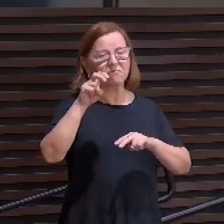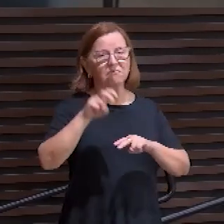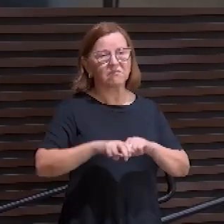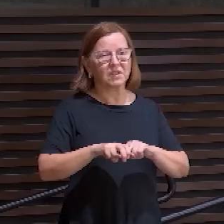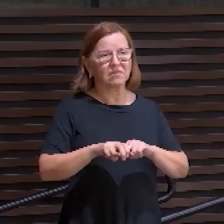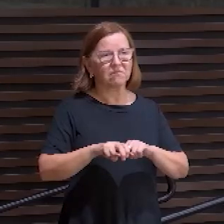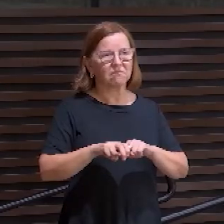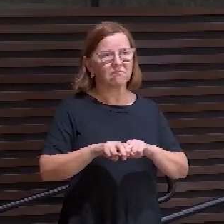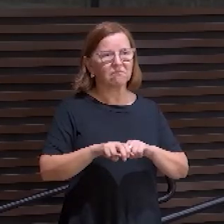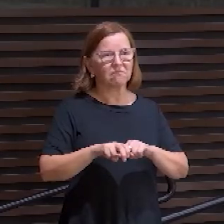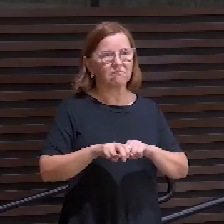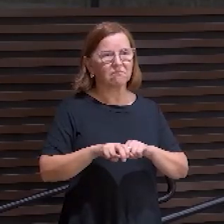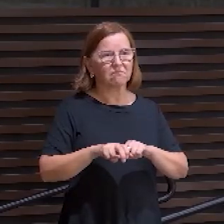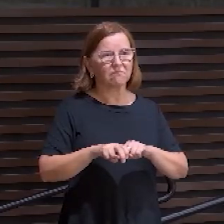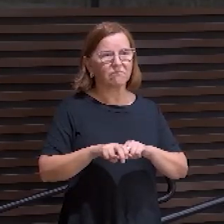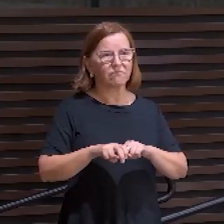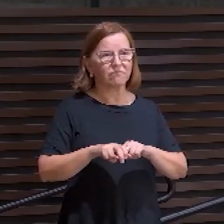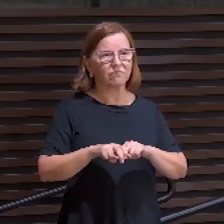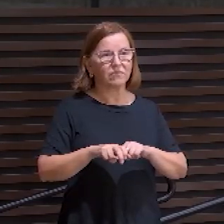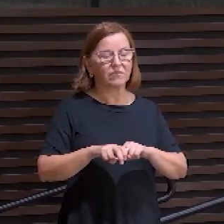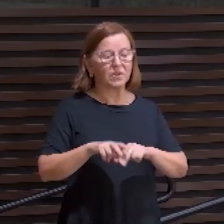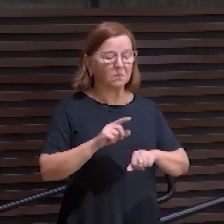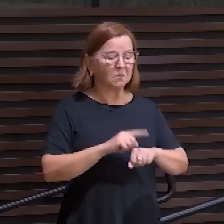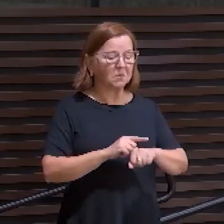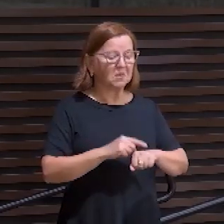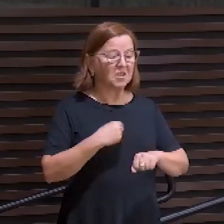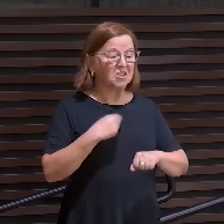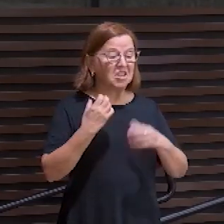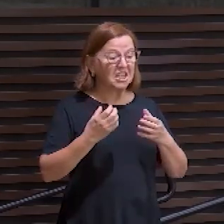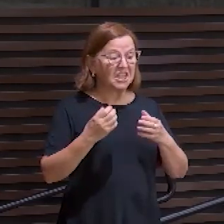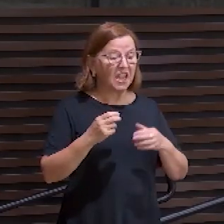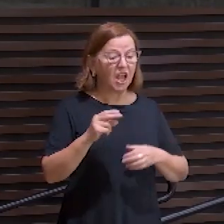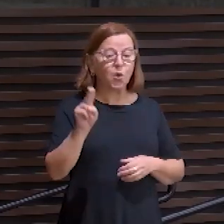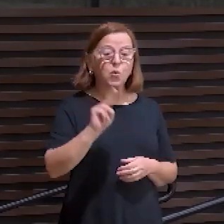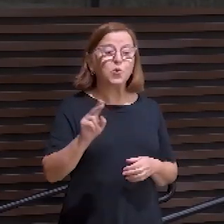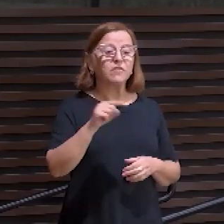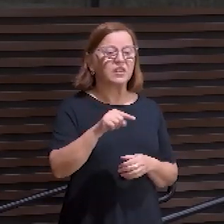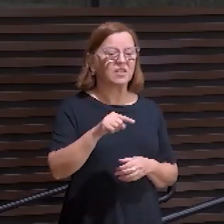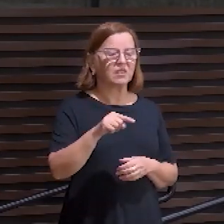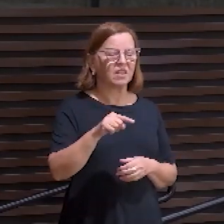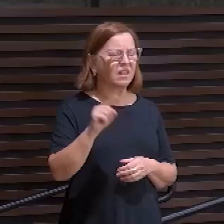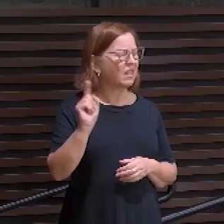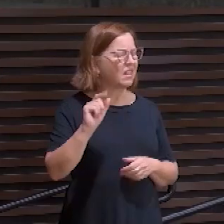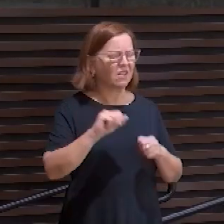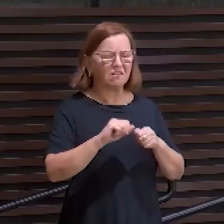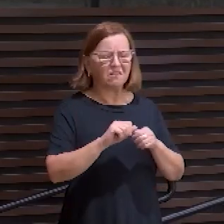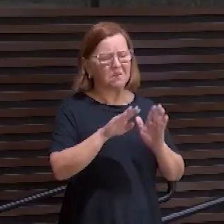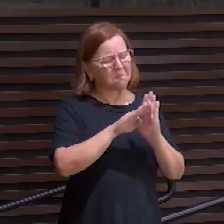e quando eu quiser eu vou te usar. Não faça programas.